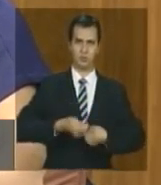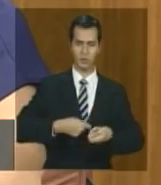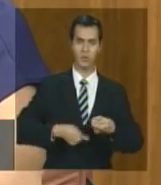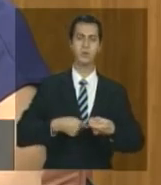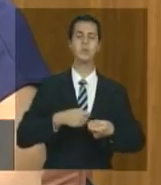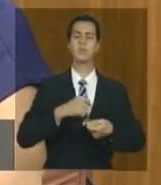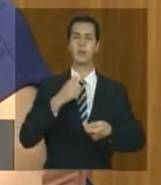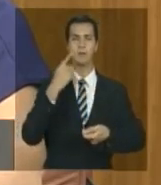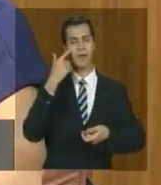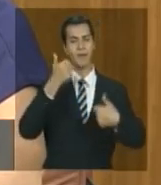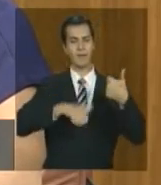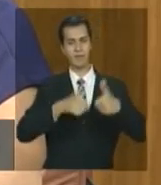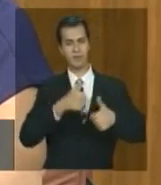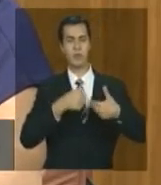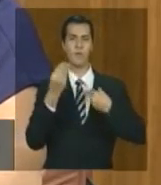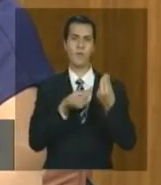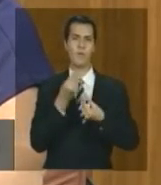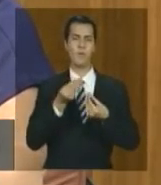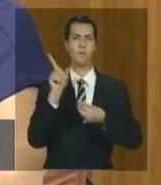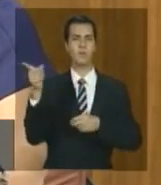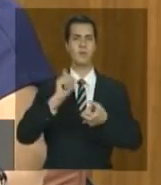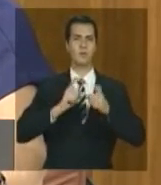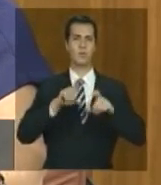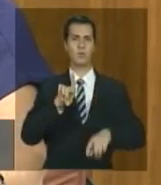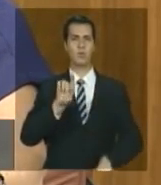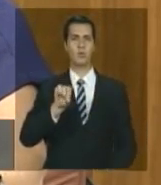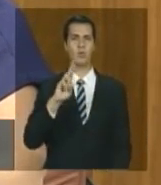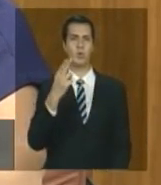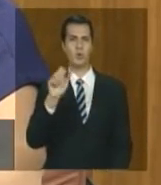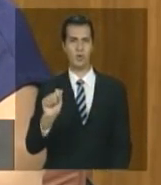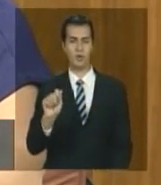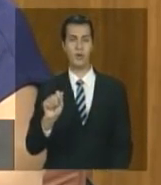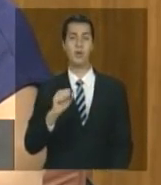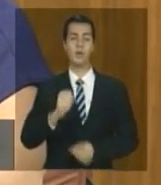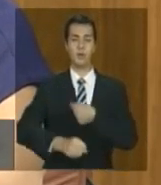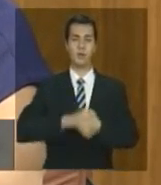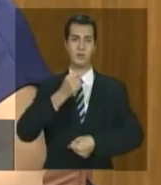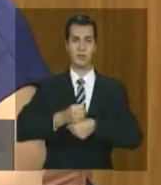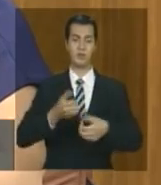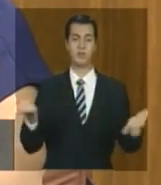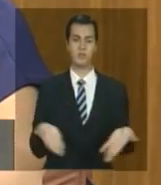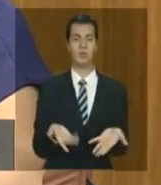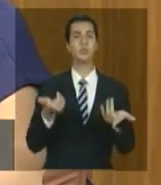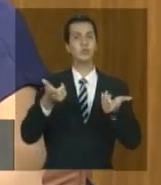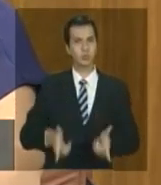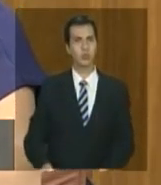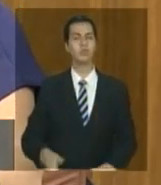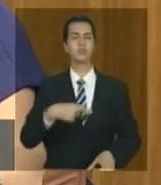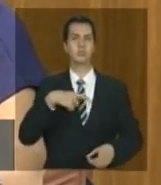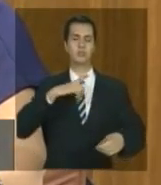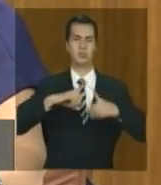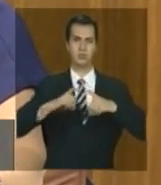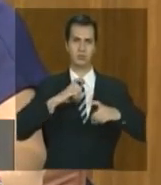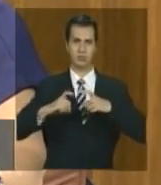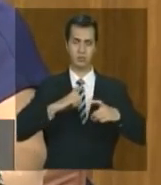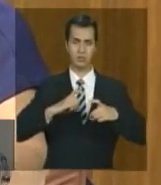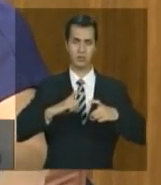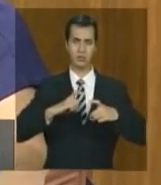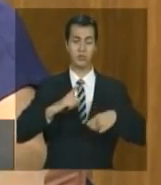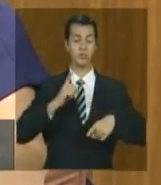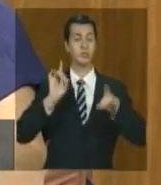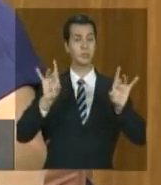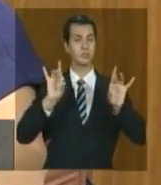avaliar a rodada de Doha. Este ano, nova reunião se organizará, especialmente nesse momento em que